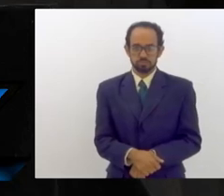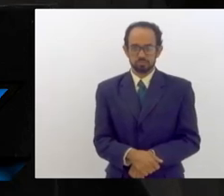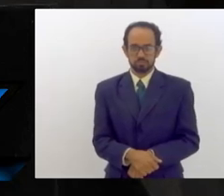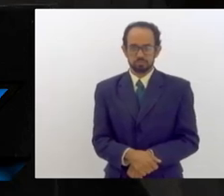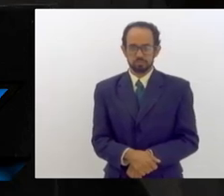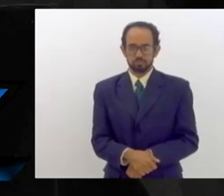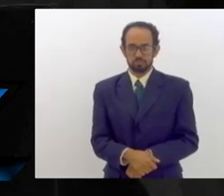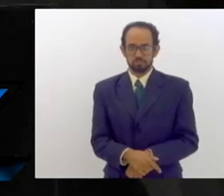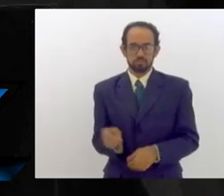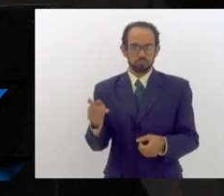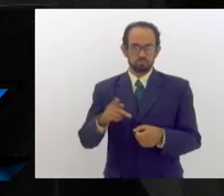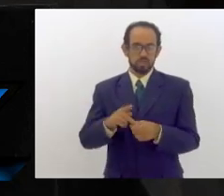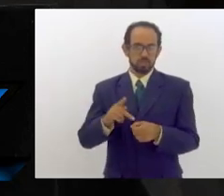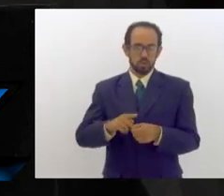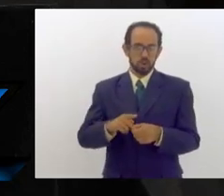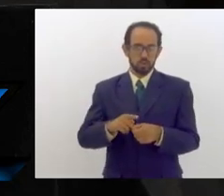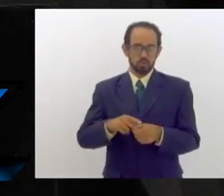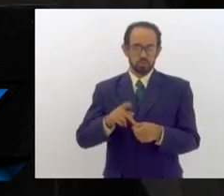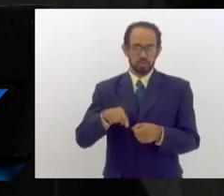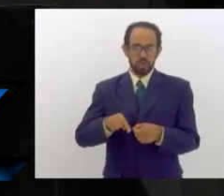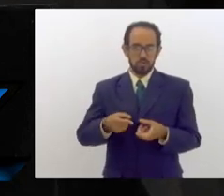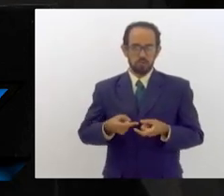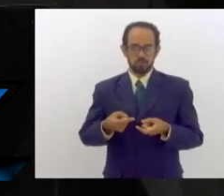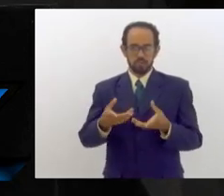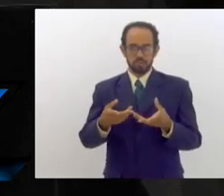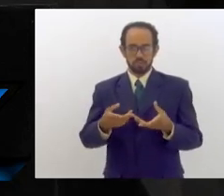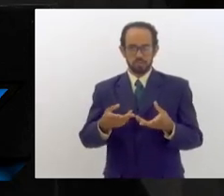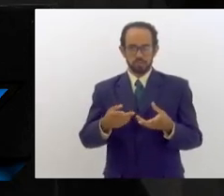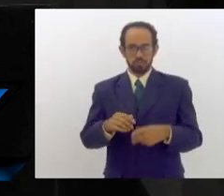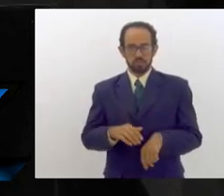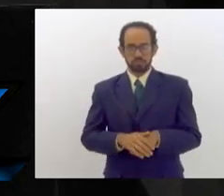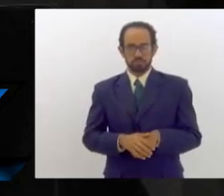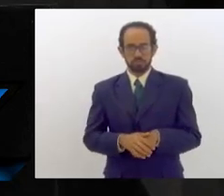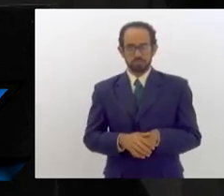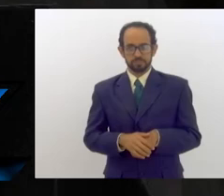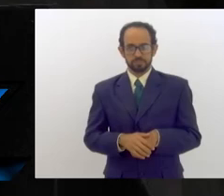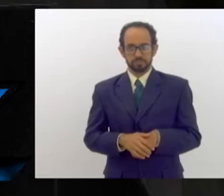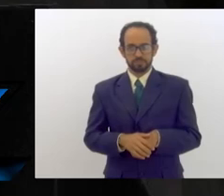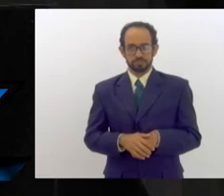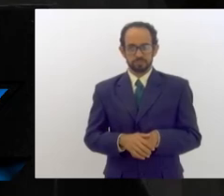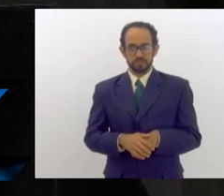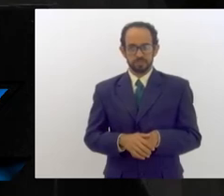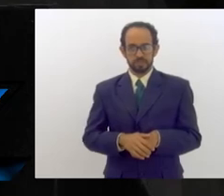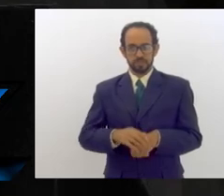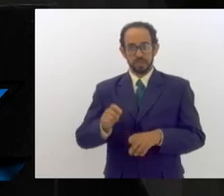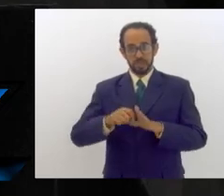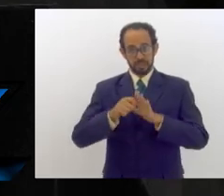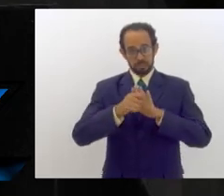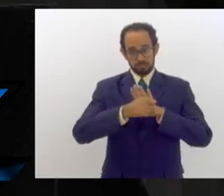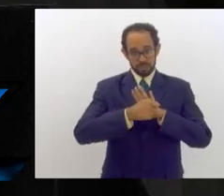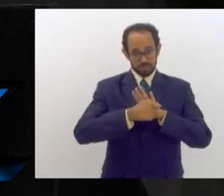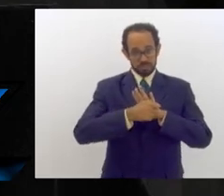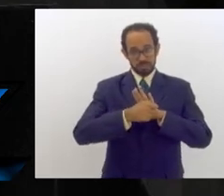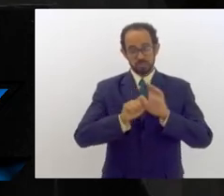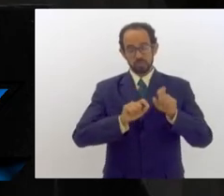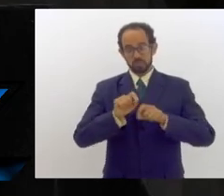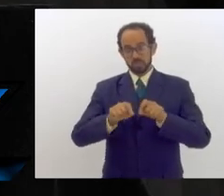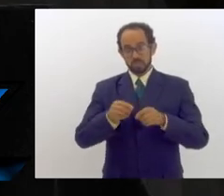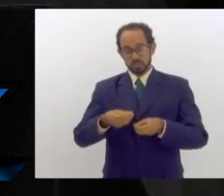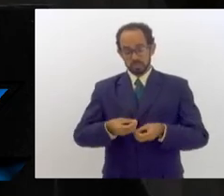um petróleo que é exportado e que a cada mês se distribui